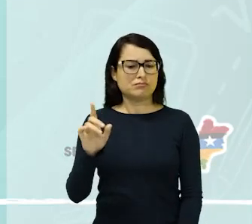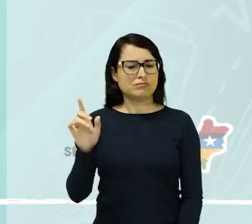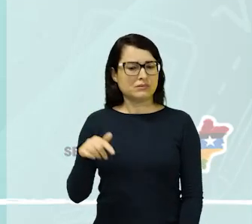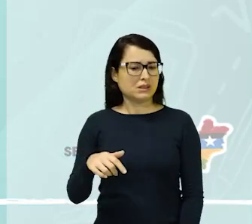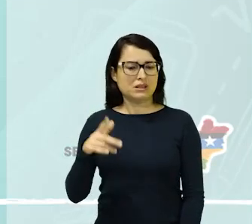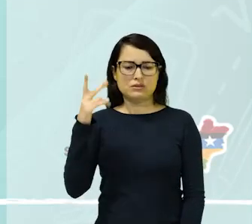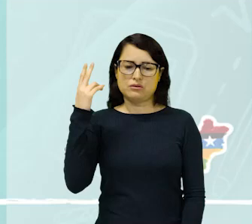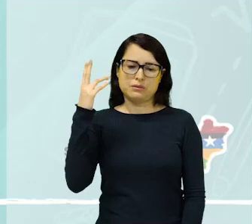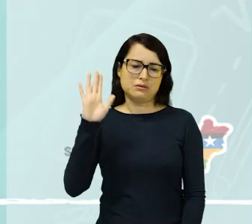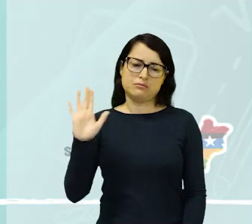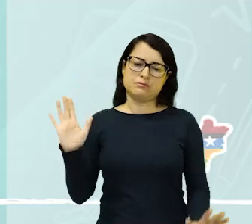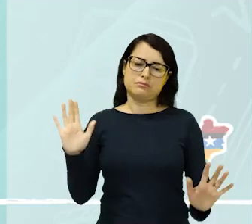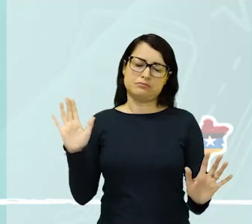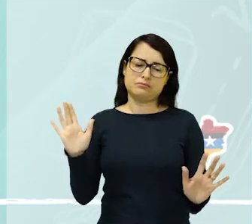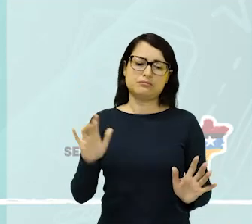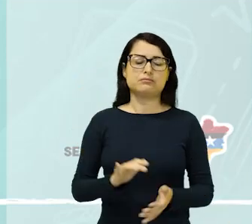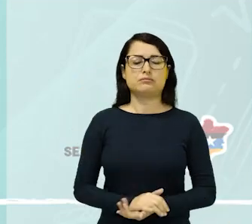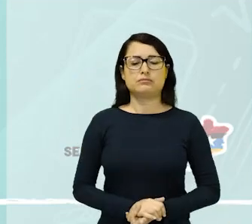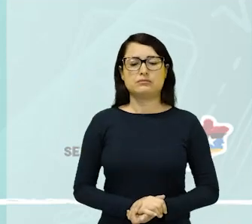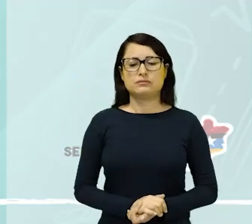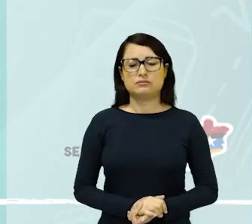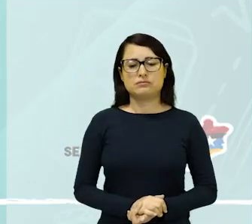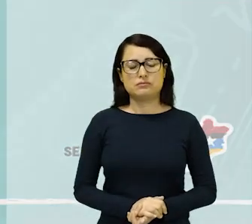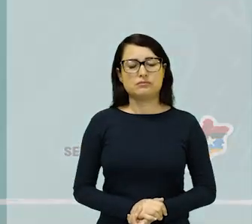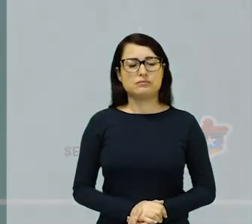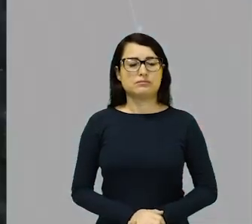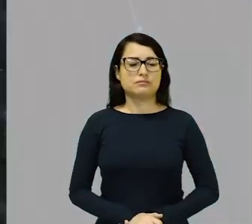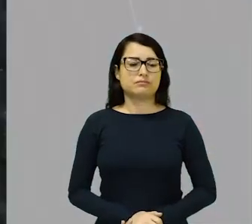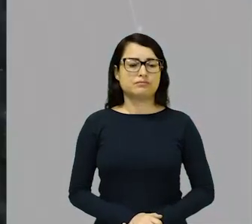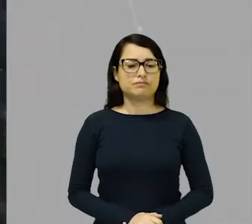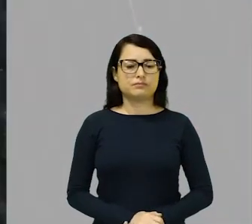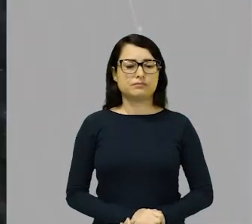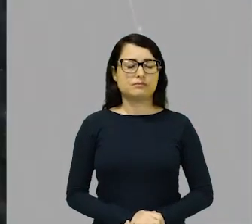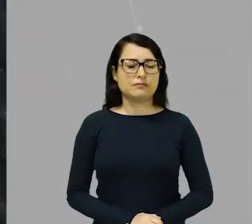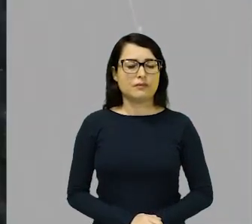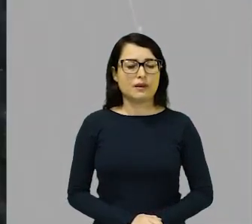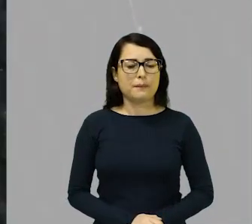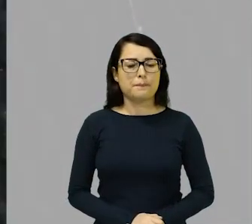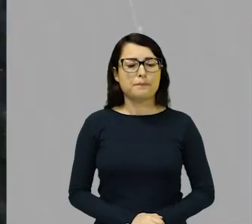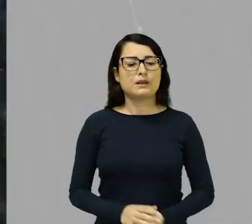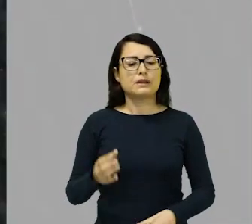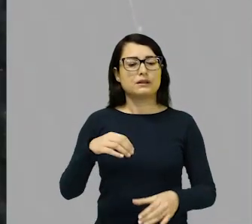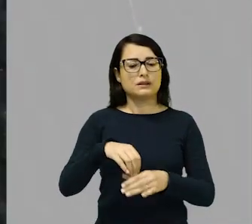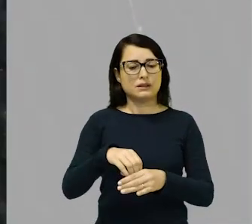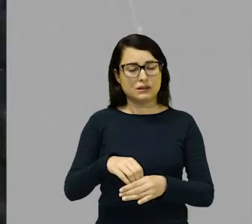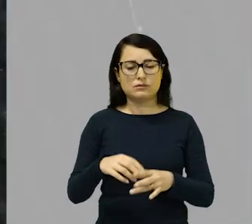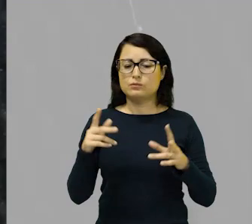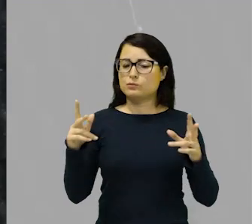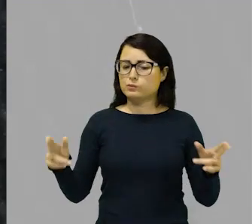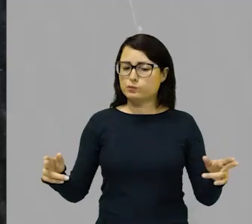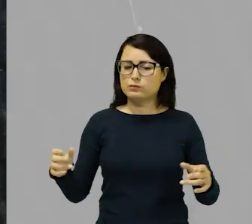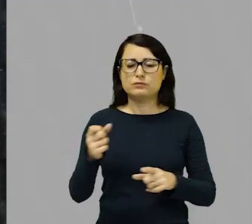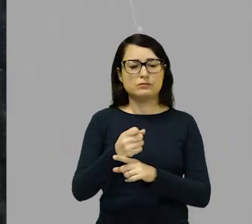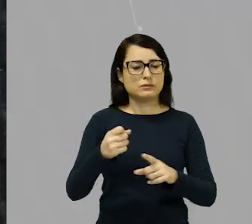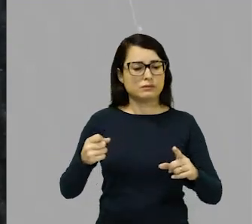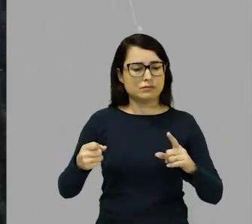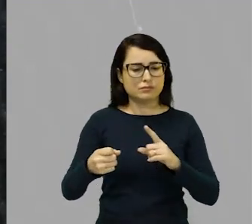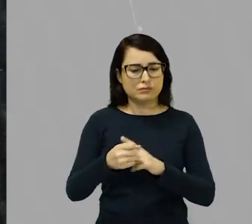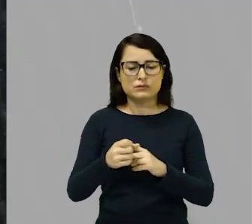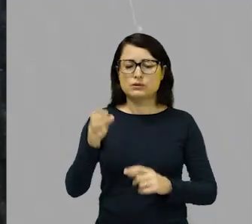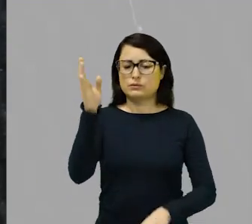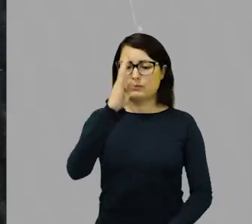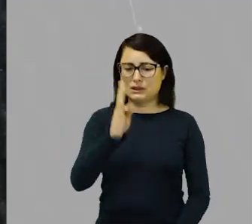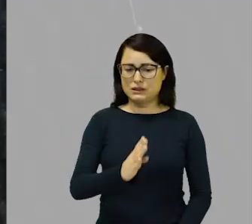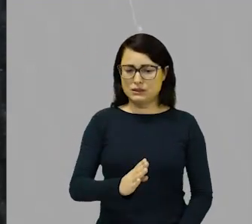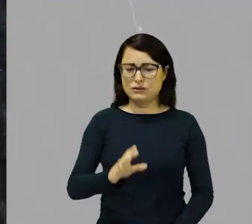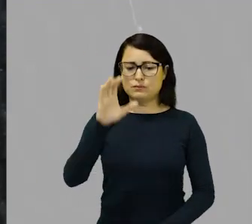é bastante comum, ele é frequente, é rotineiro. Mesmo dentro de uma mesma sociedade como o